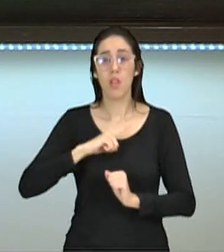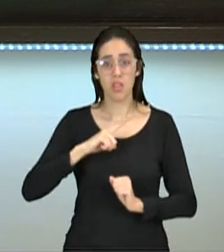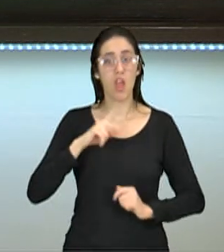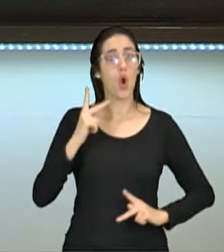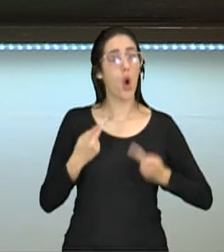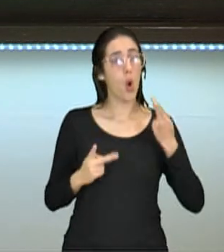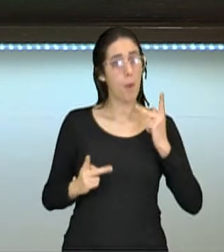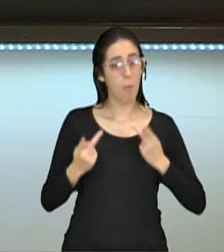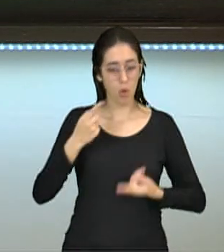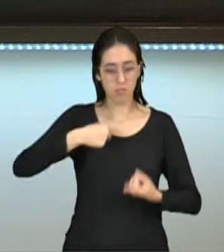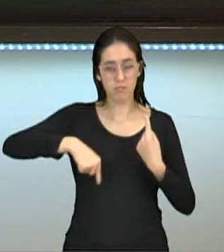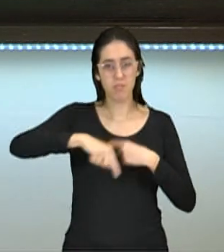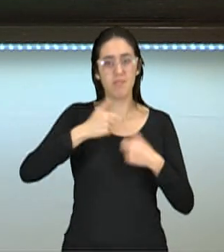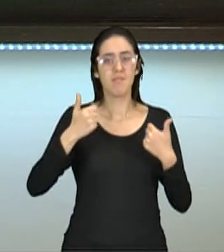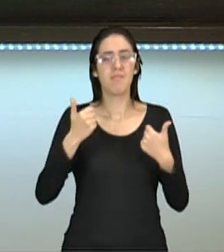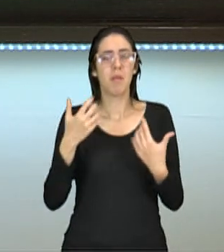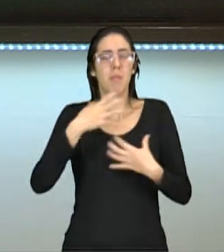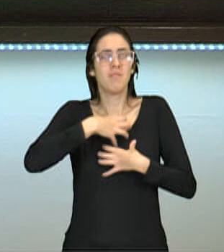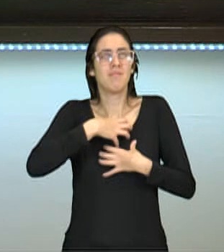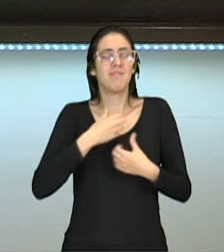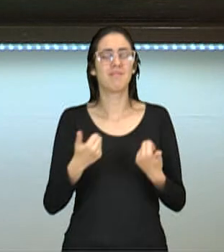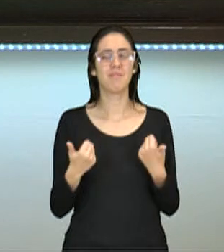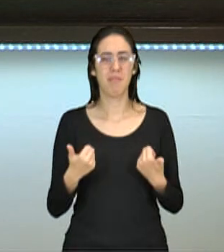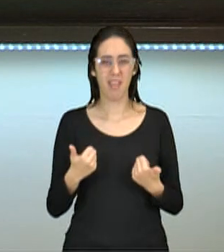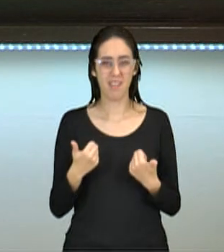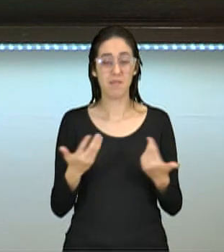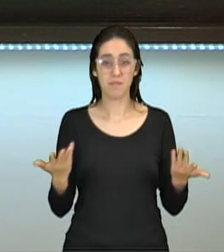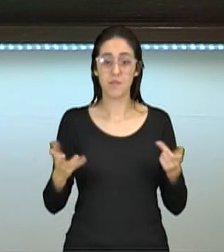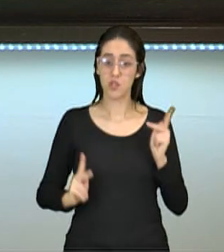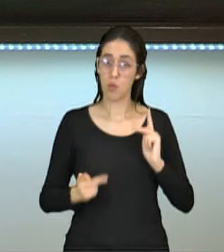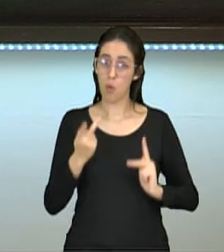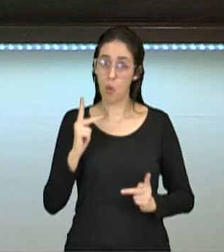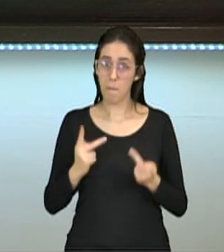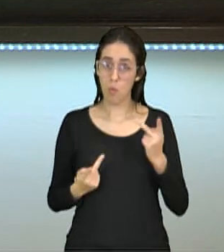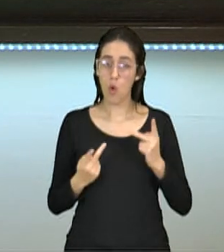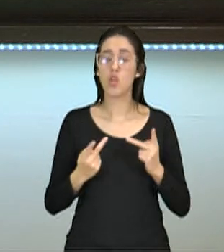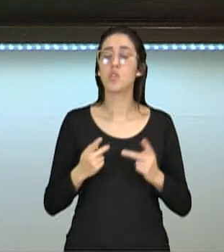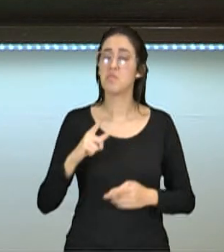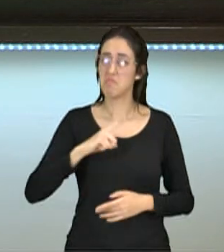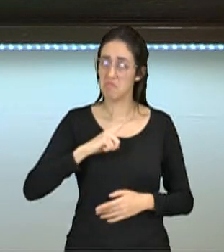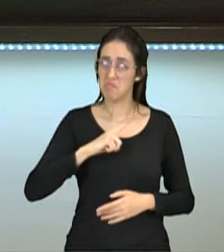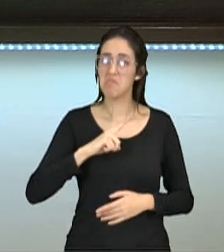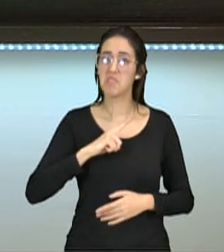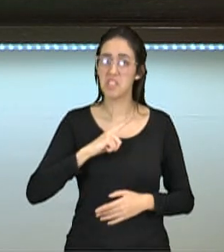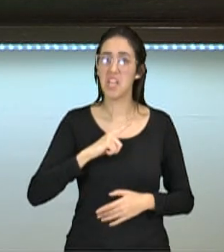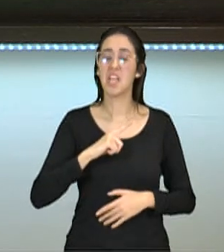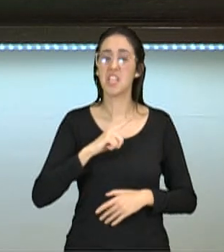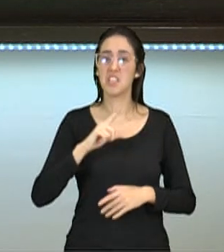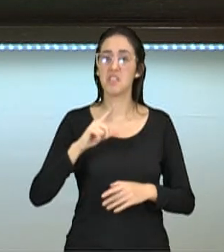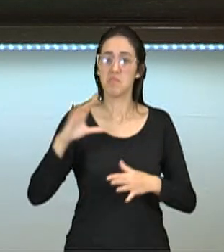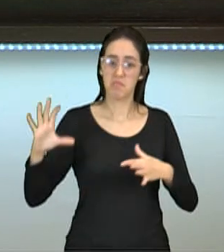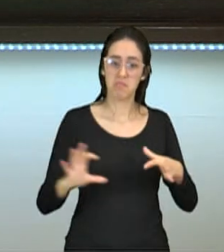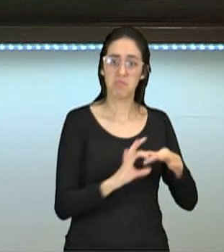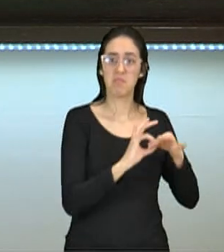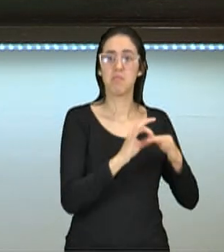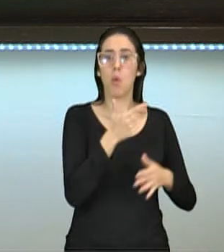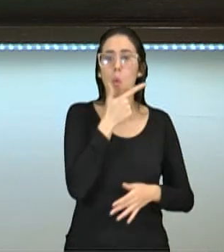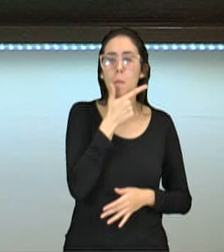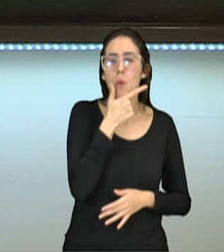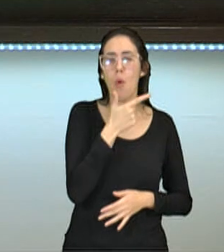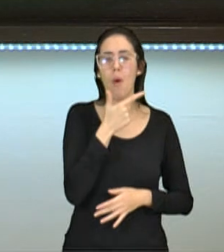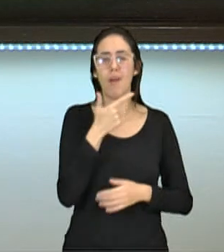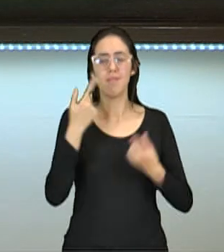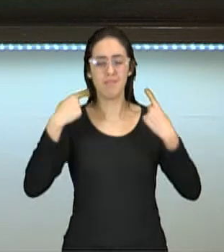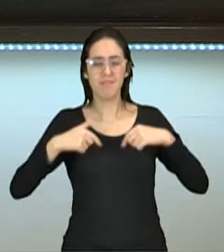que fazem nos sentirmos bem. Então, a parte hormonal está relacionada até com o nosso humor, com o nosso bem-estar.